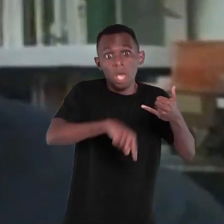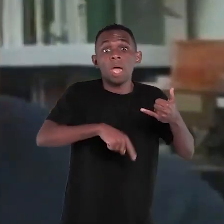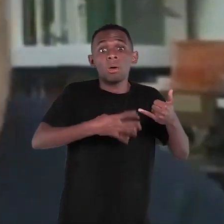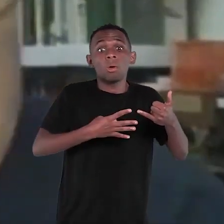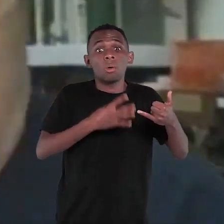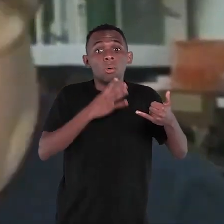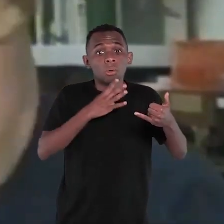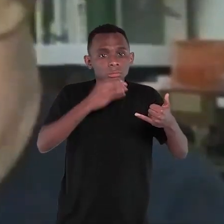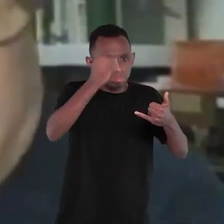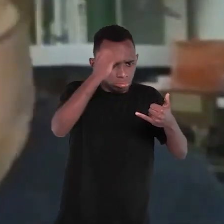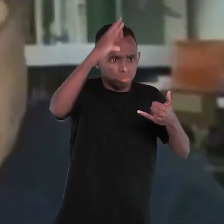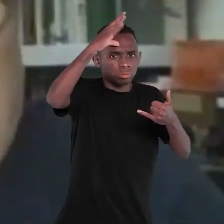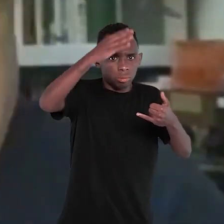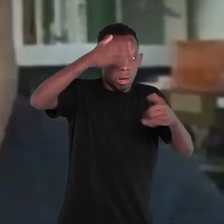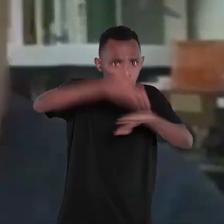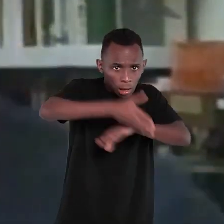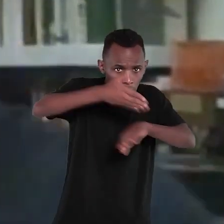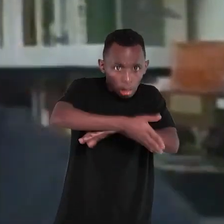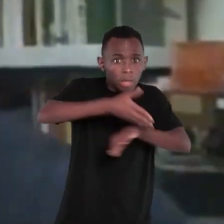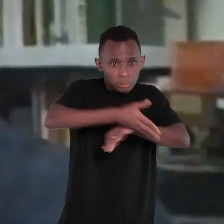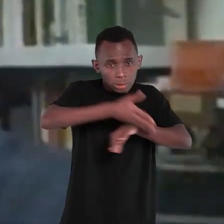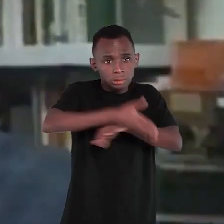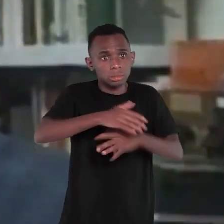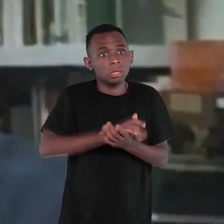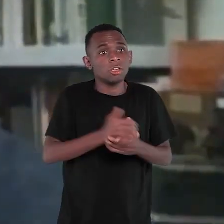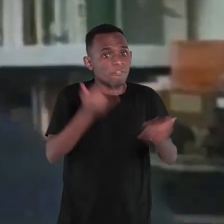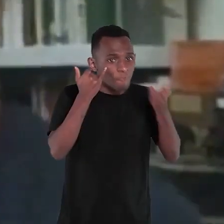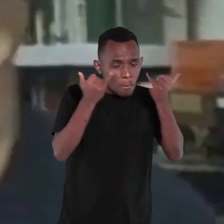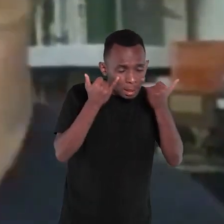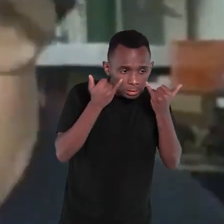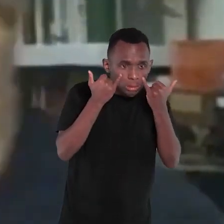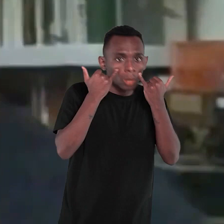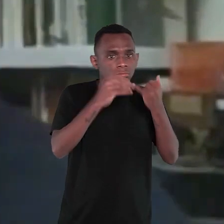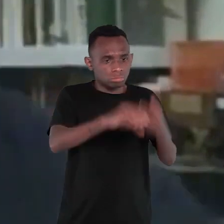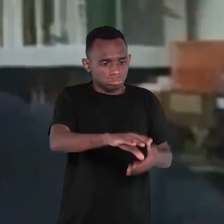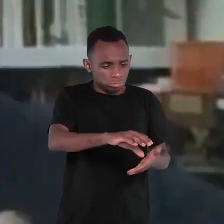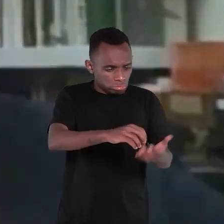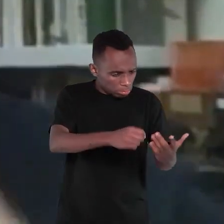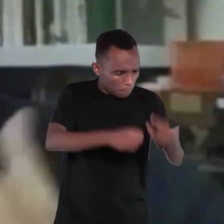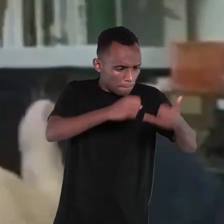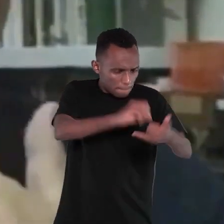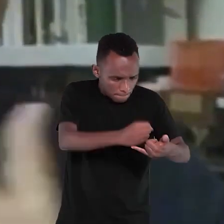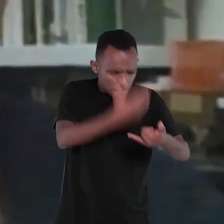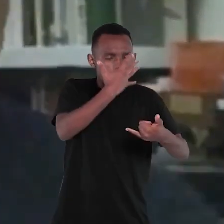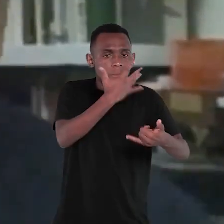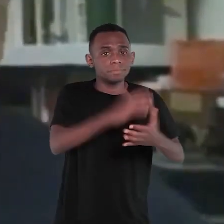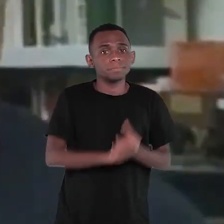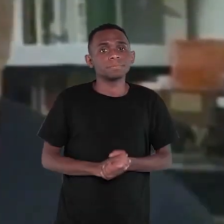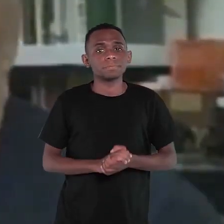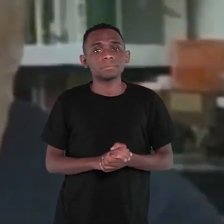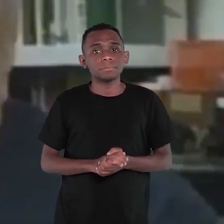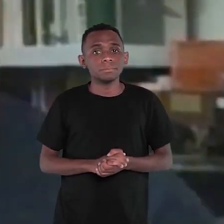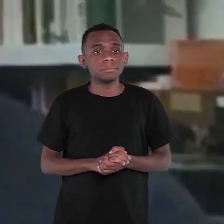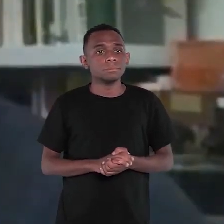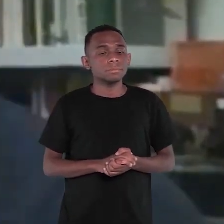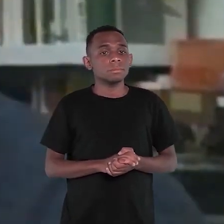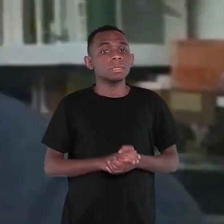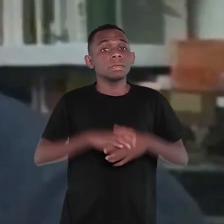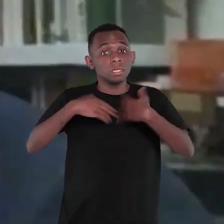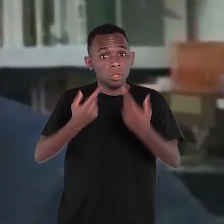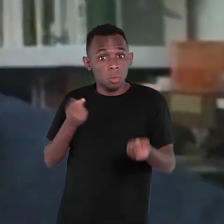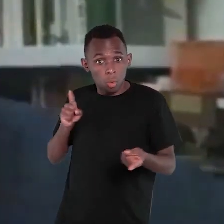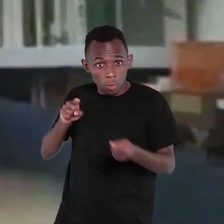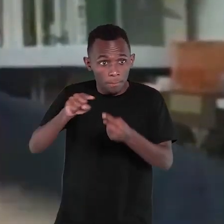acesso a conhecimento hoje, né? Então, e a informação, né? Então, a ideia de você